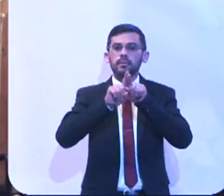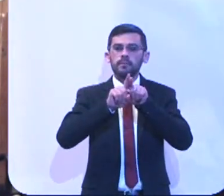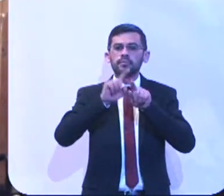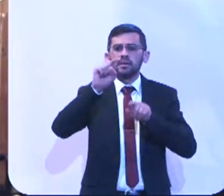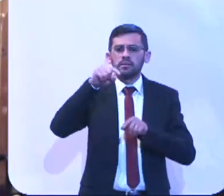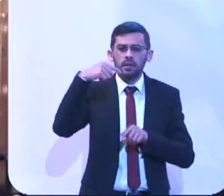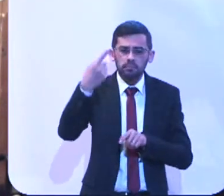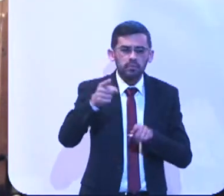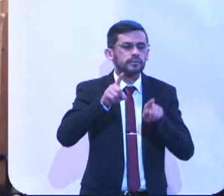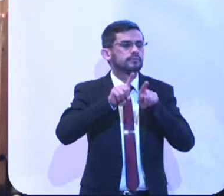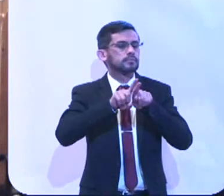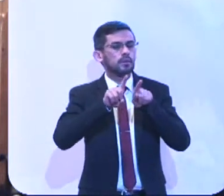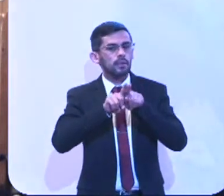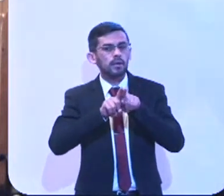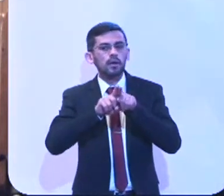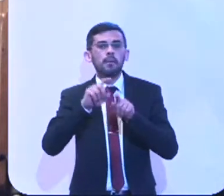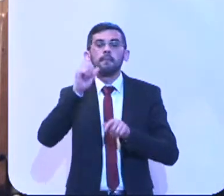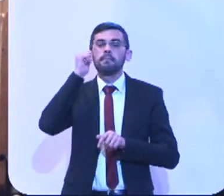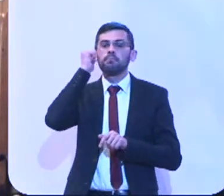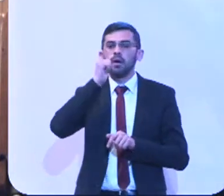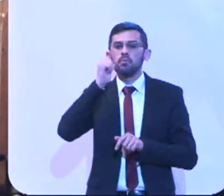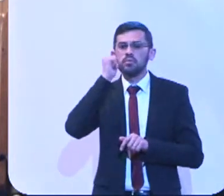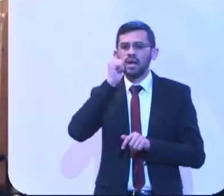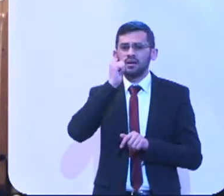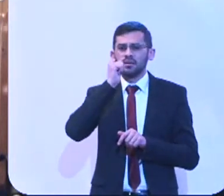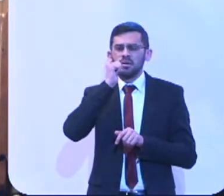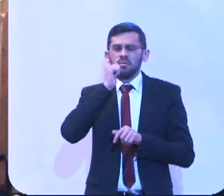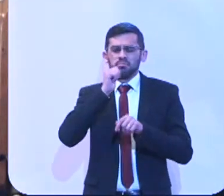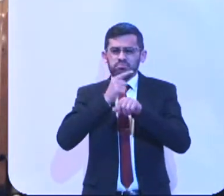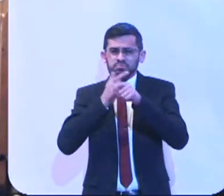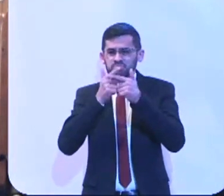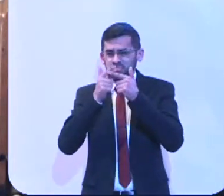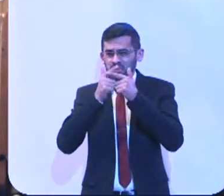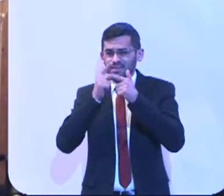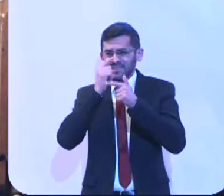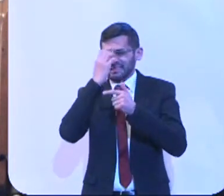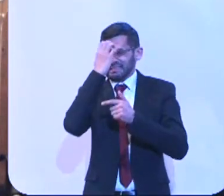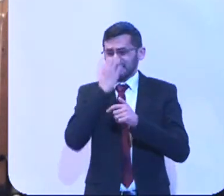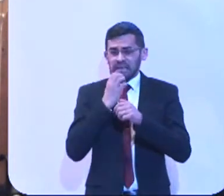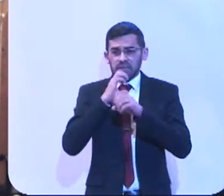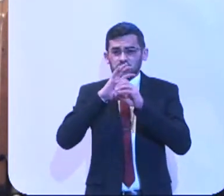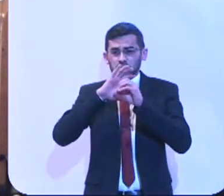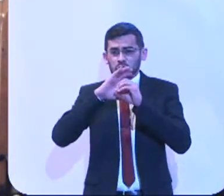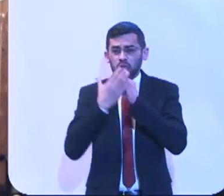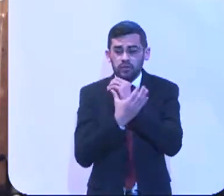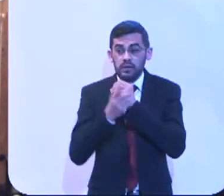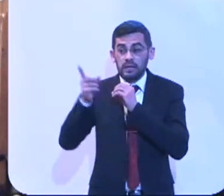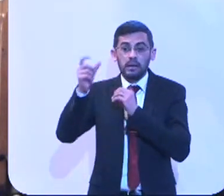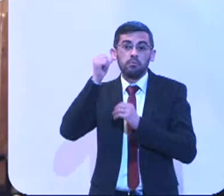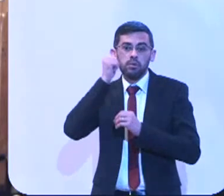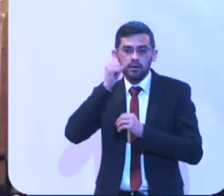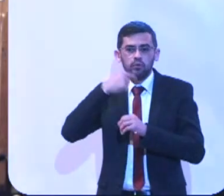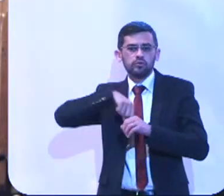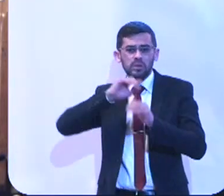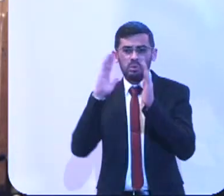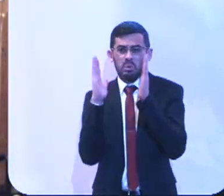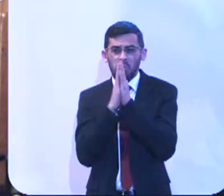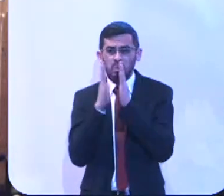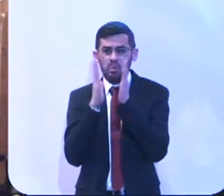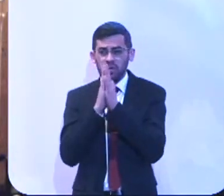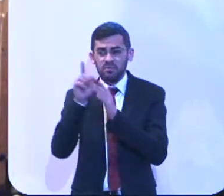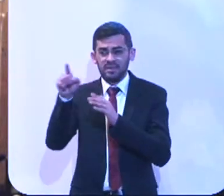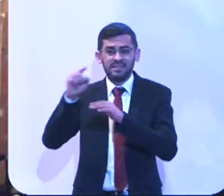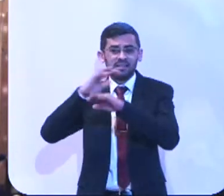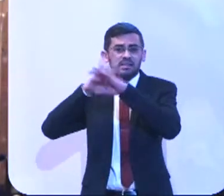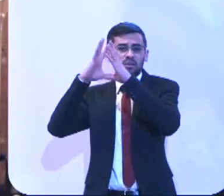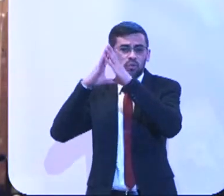Passou mais um pouco de tempo, uma mulher com estado grave de Covid, nós oramos ali e ela foi curada. Seu